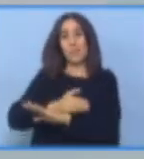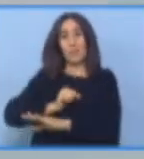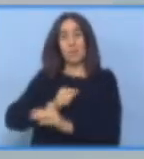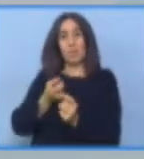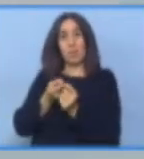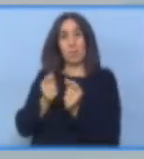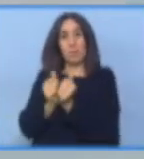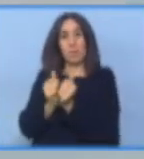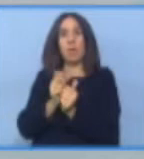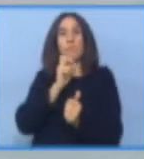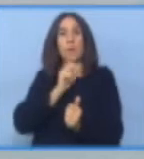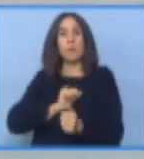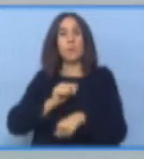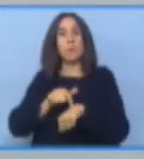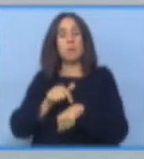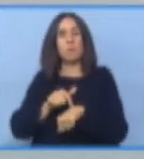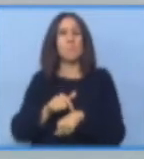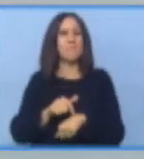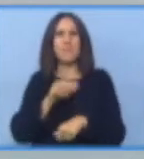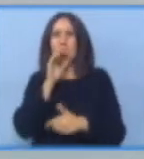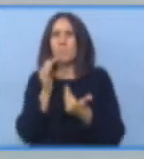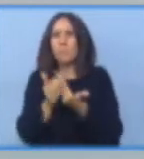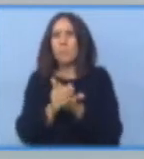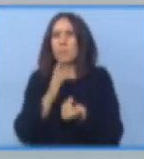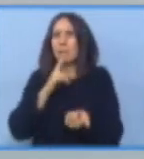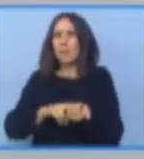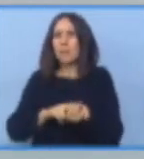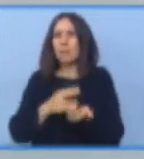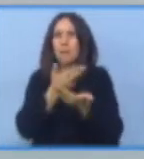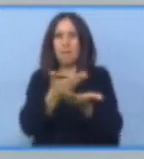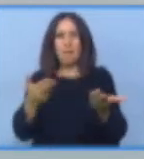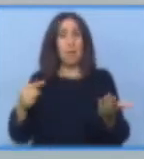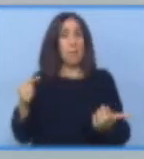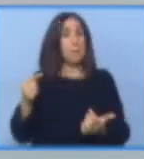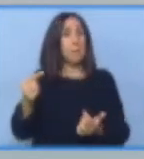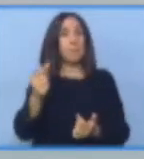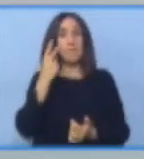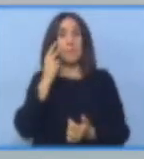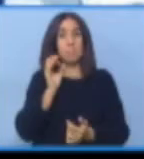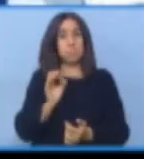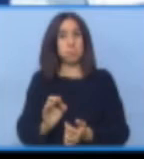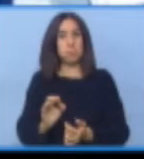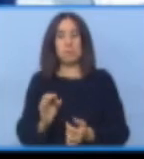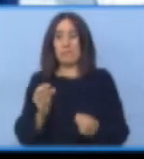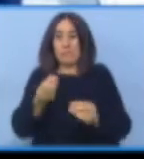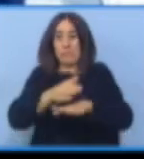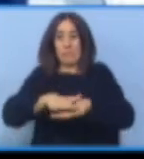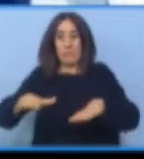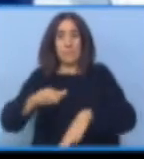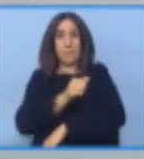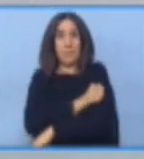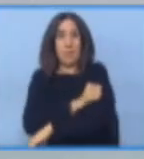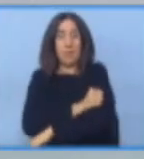próximos, ao tempo dos nossos avós, a morte era uma realidade presente no dia-a-dia, na vida concreta, em que até as crianças da